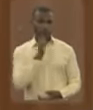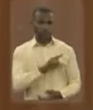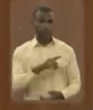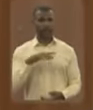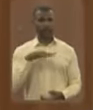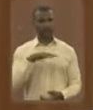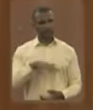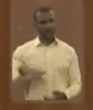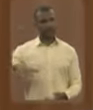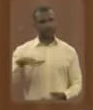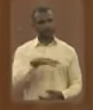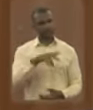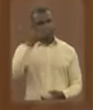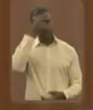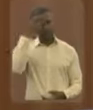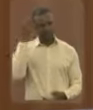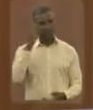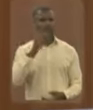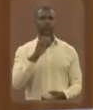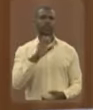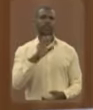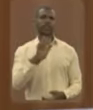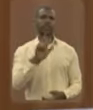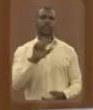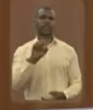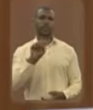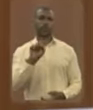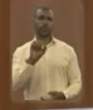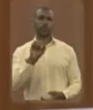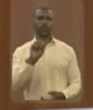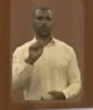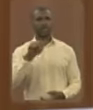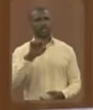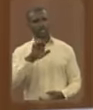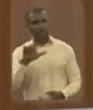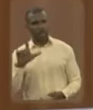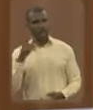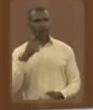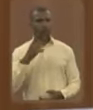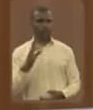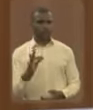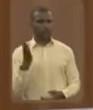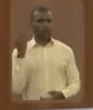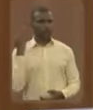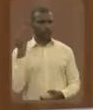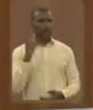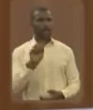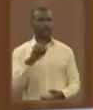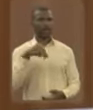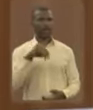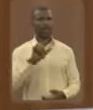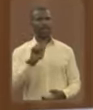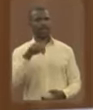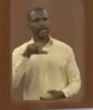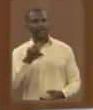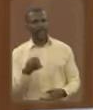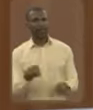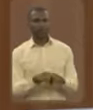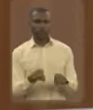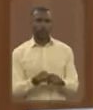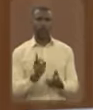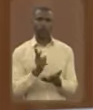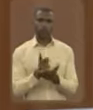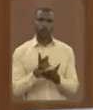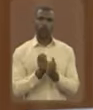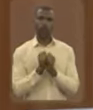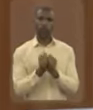cidade onde teve o prefeito Celso Daniel que foi do PT do Prefeito João Av mileno que continua inclusive comigo